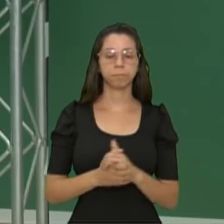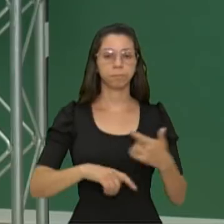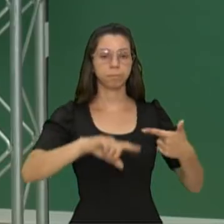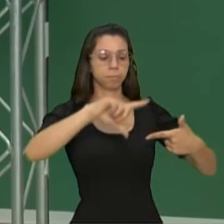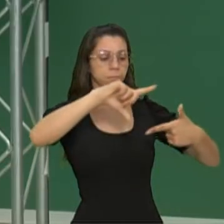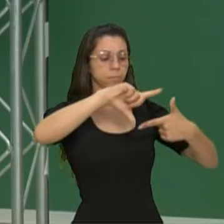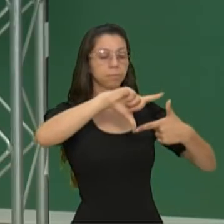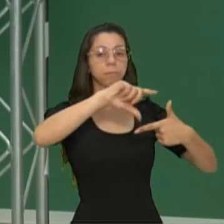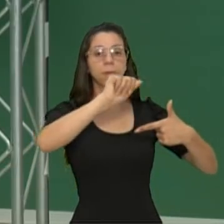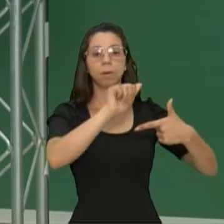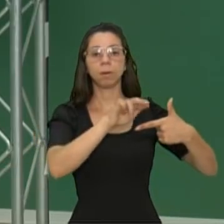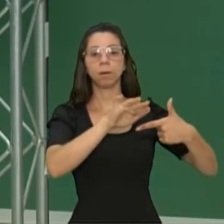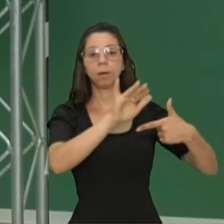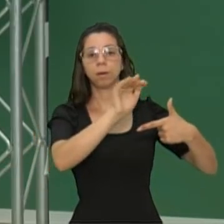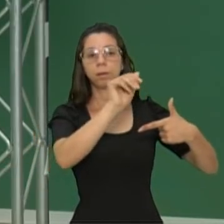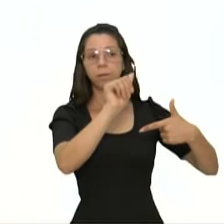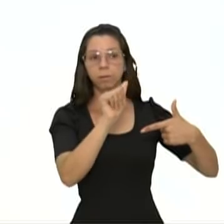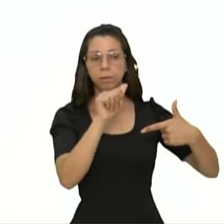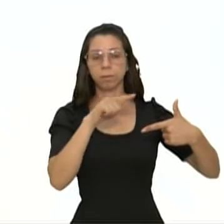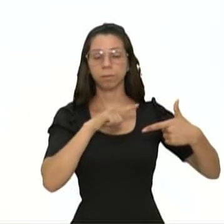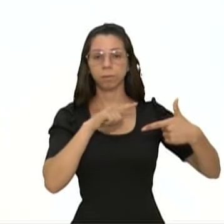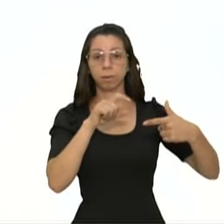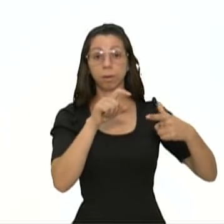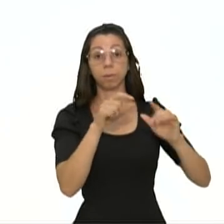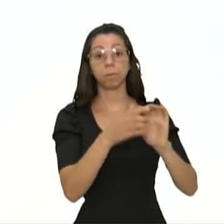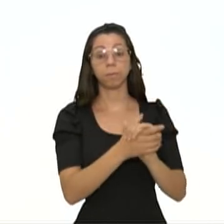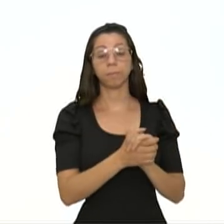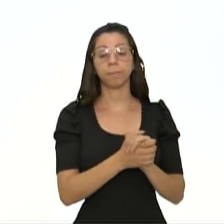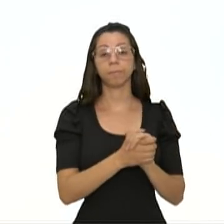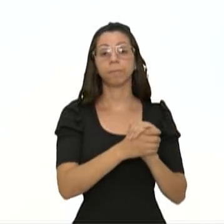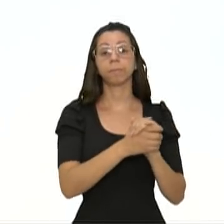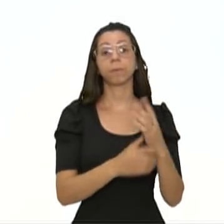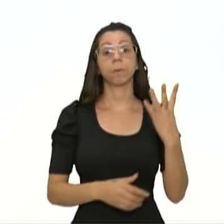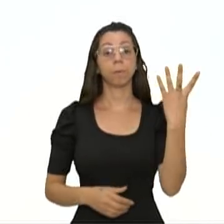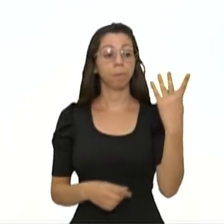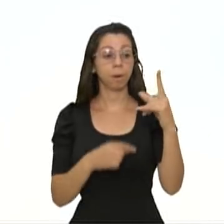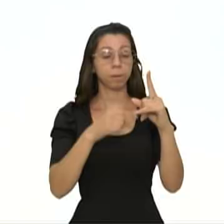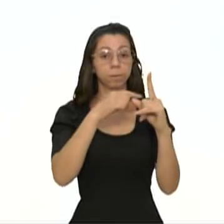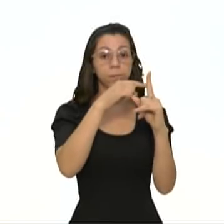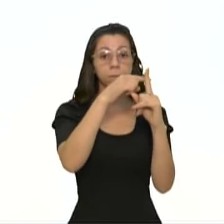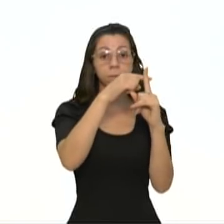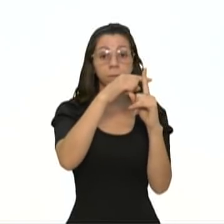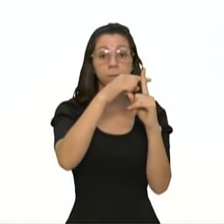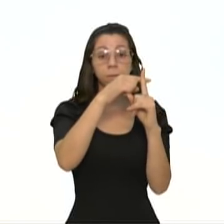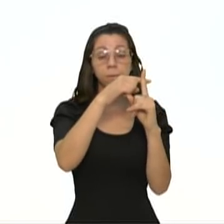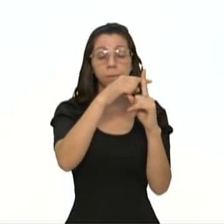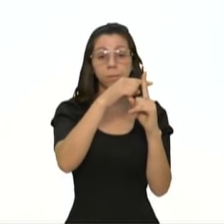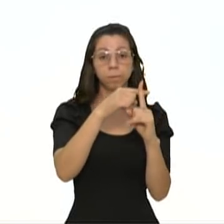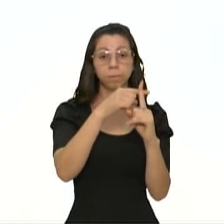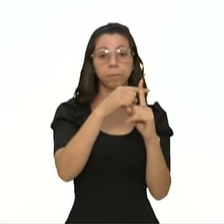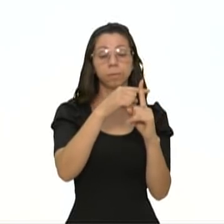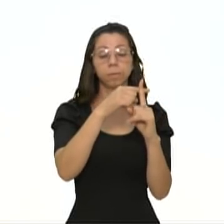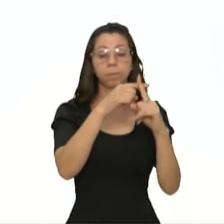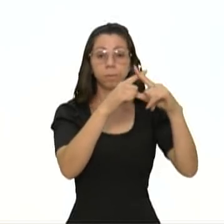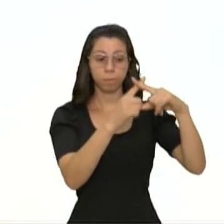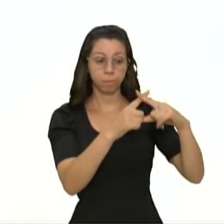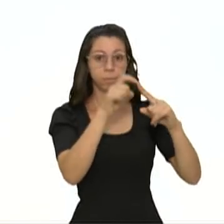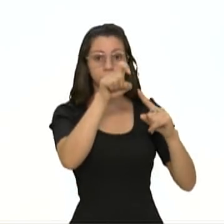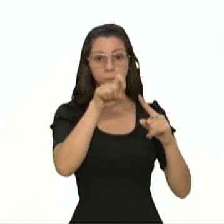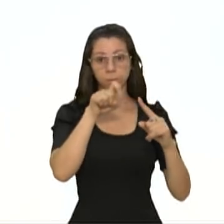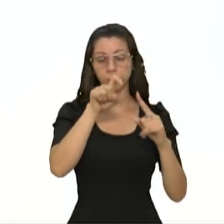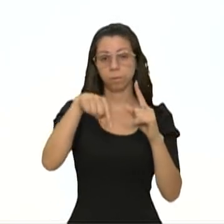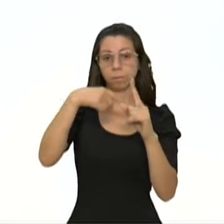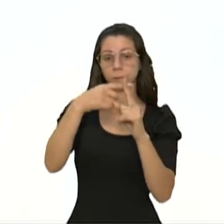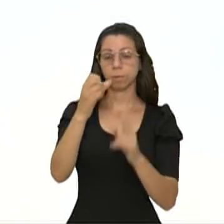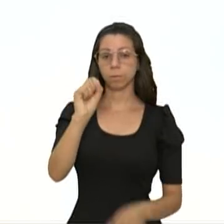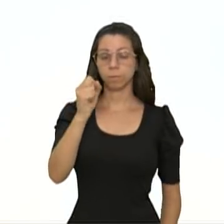retângulo. Veja só aqui, ó, eu tenho 4 multiplicando x mais 8. 4 multiplicou x